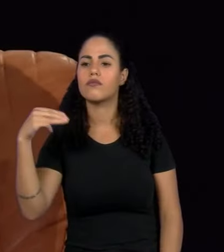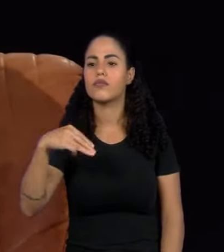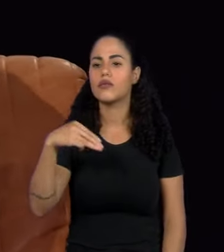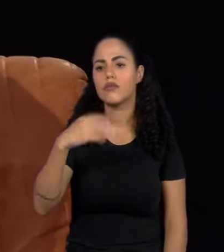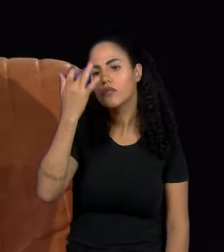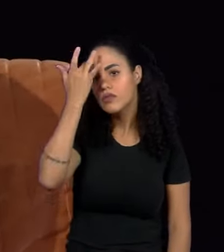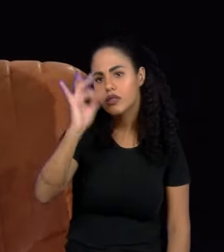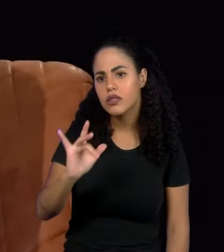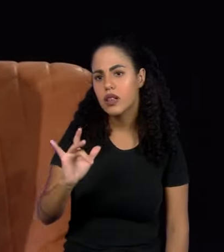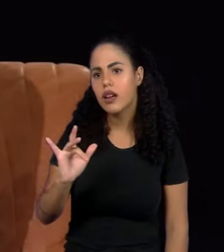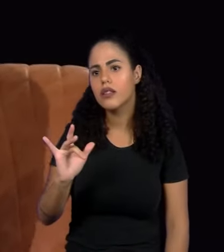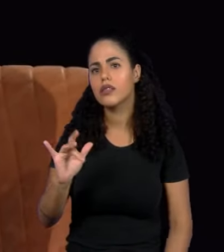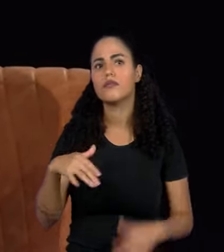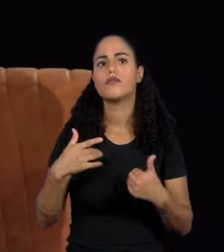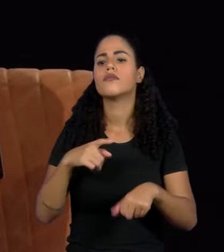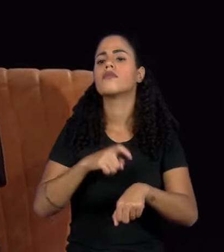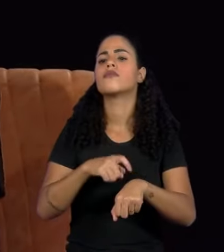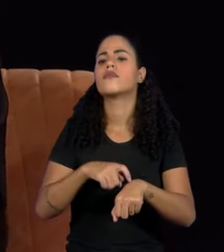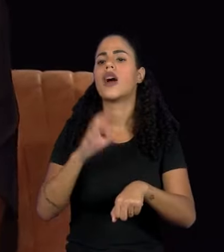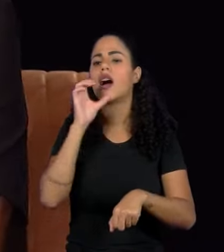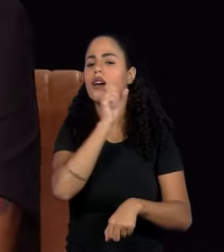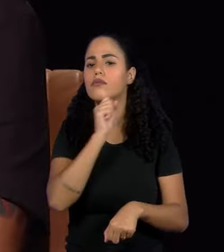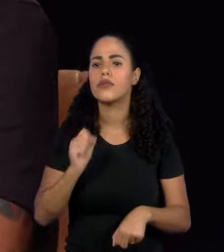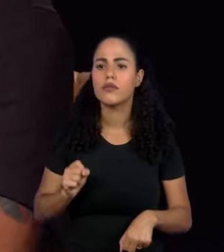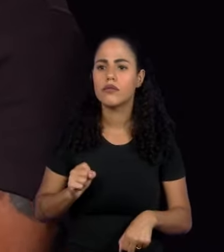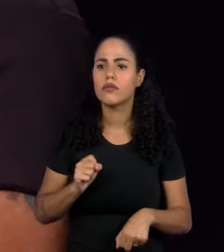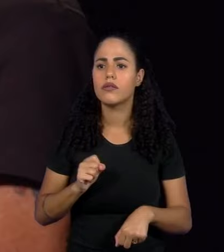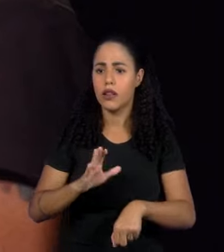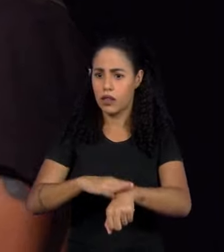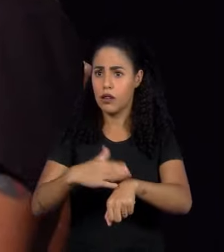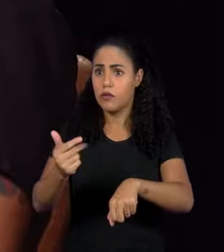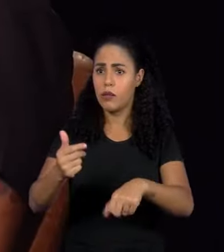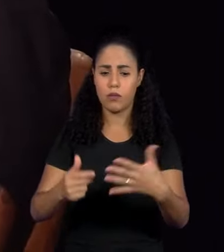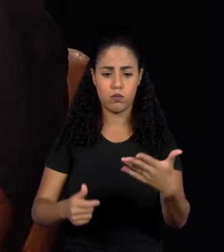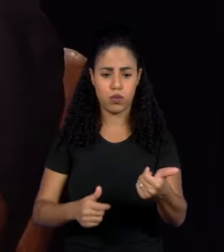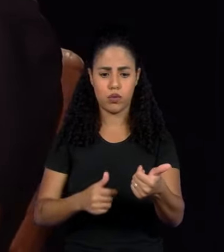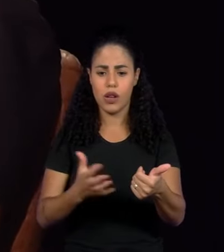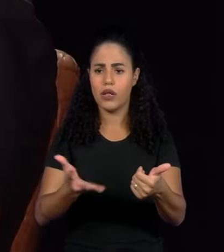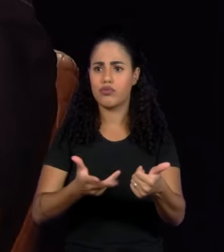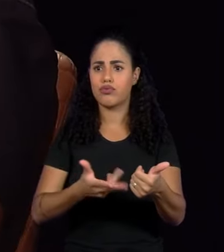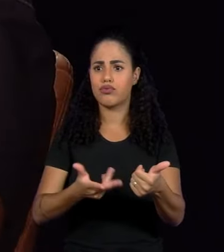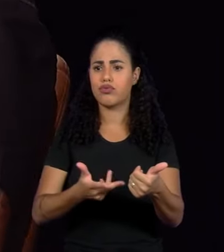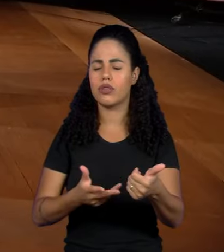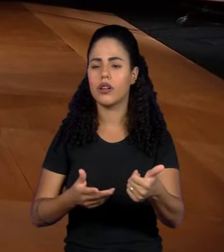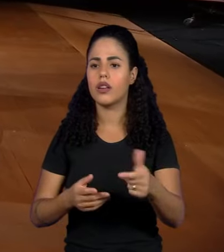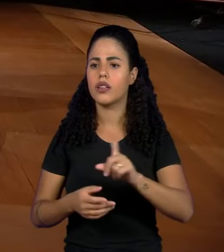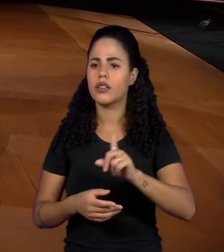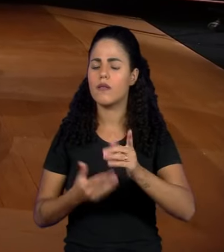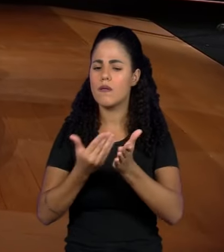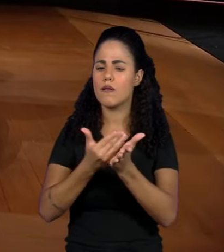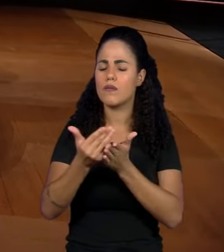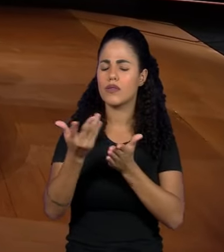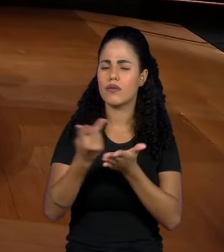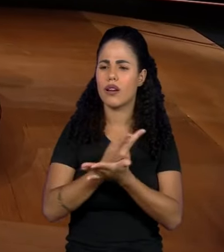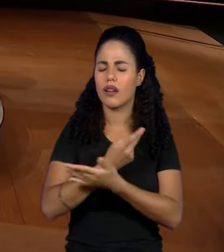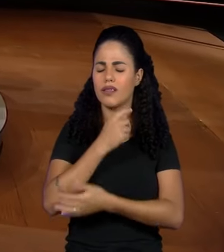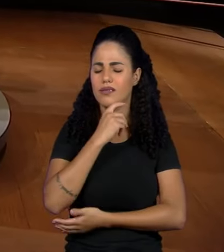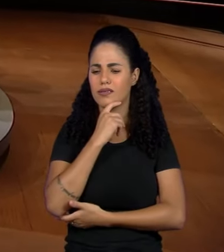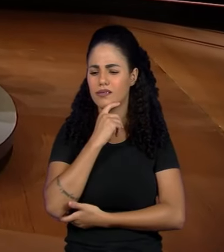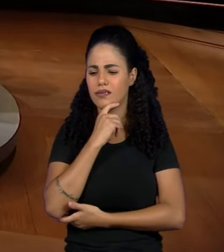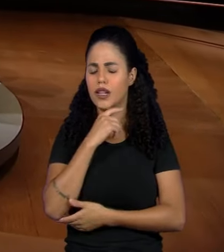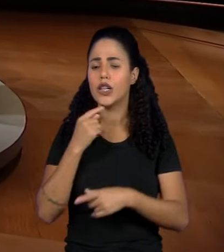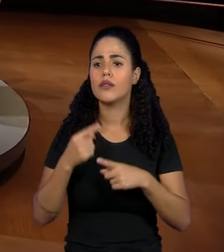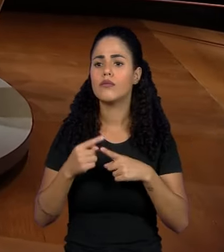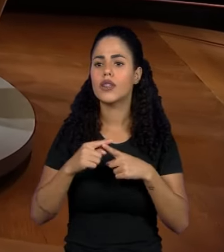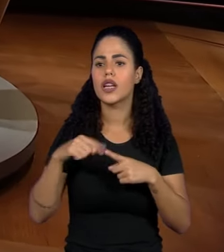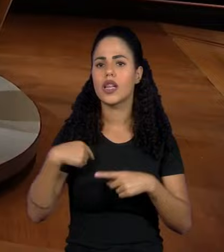música no meio, porque bateu o cronômetro, né? E já tudo começou errado, cara, que na época na época